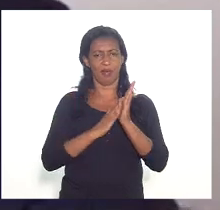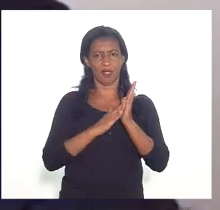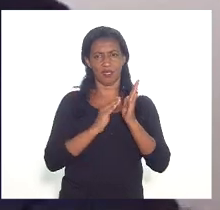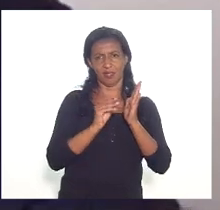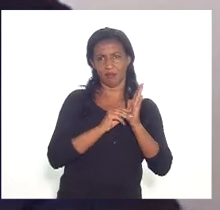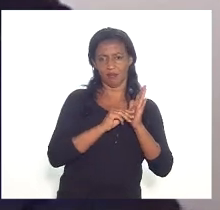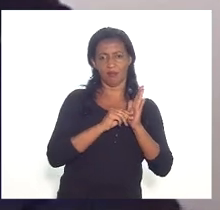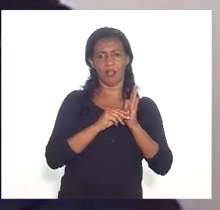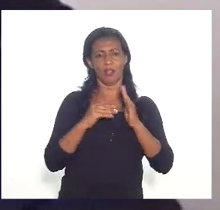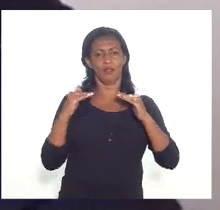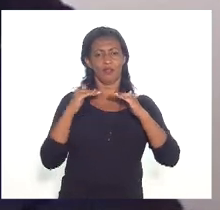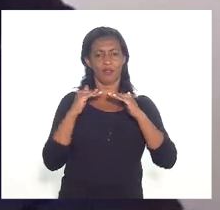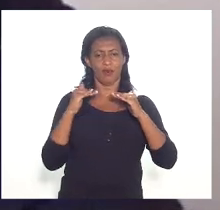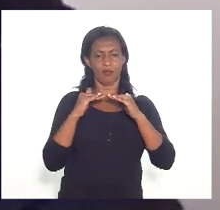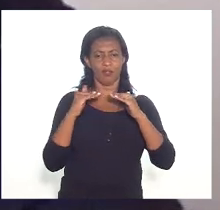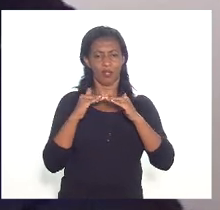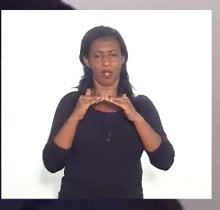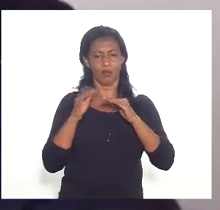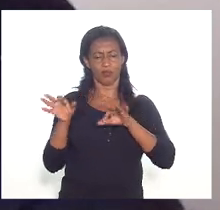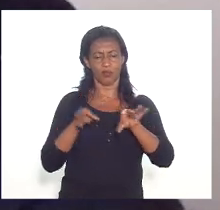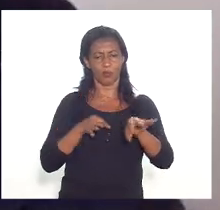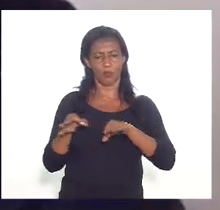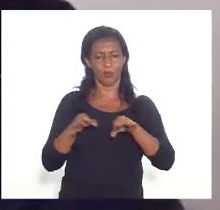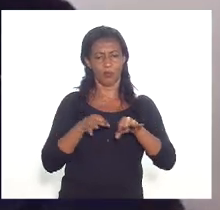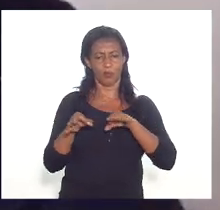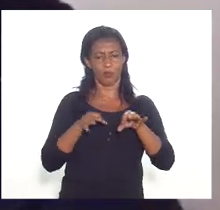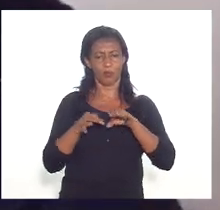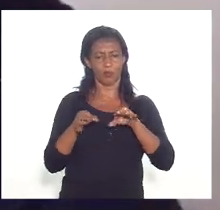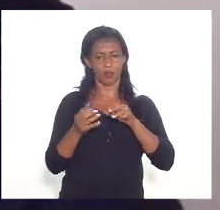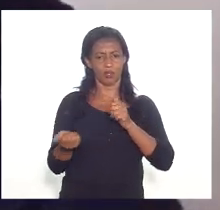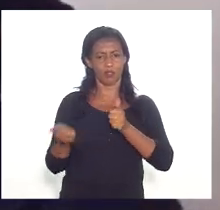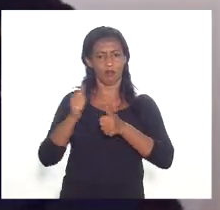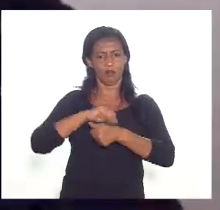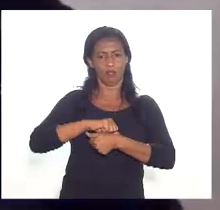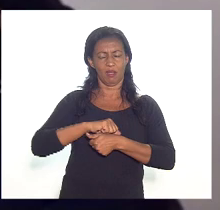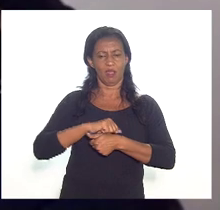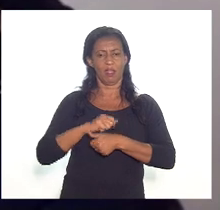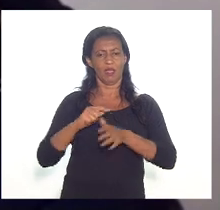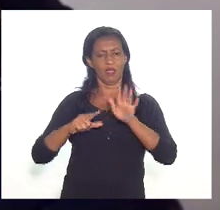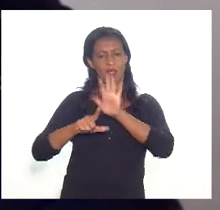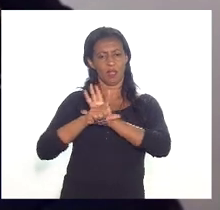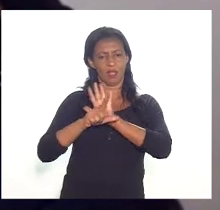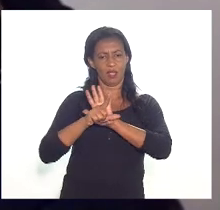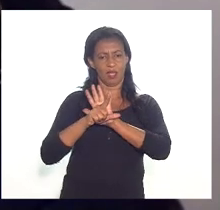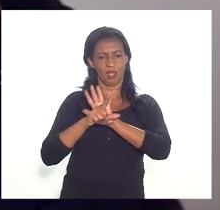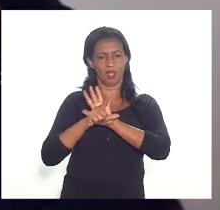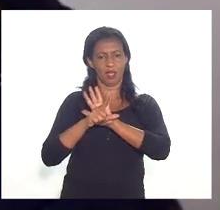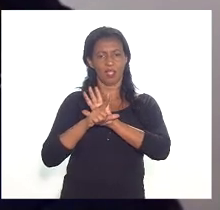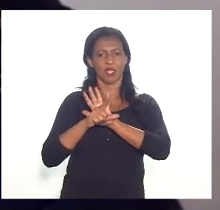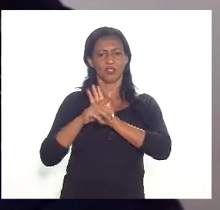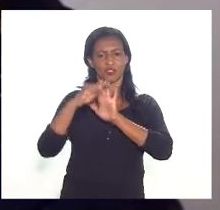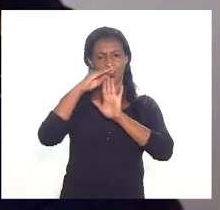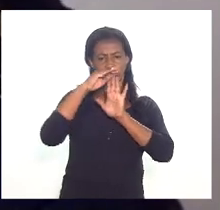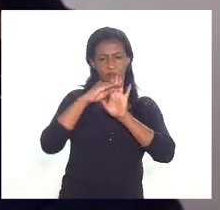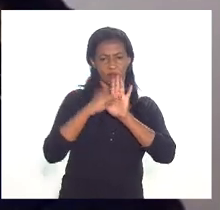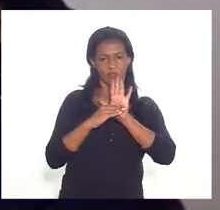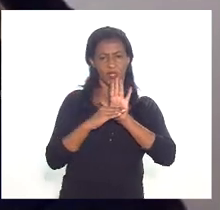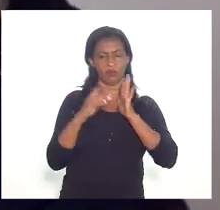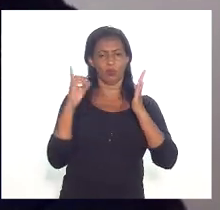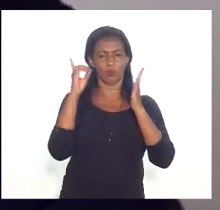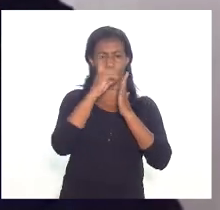tendo entendimento que, inclusive, o projeto adequa em lei algo que já é cumprido via